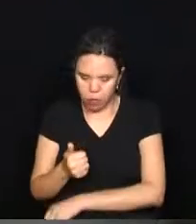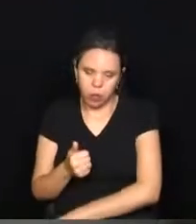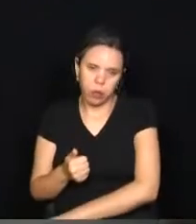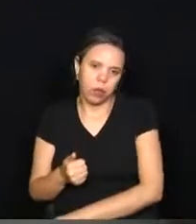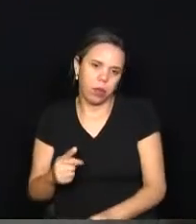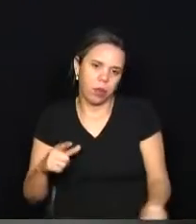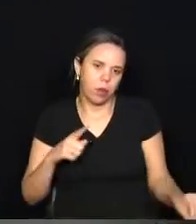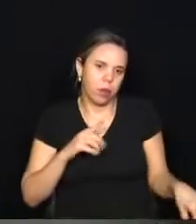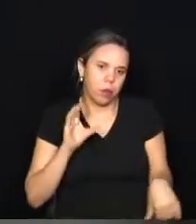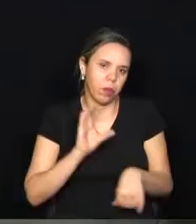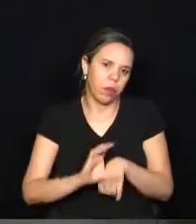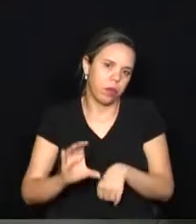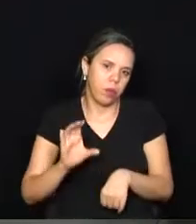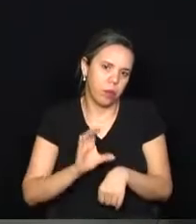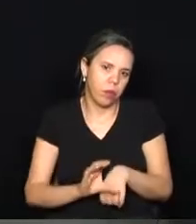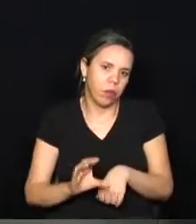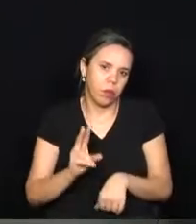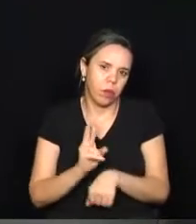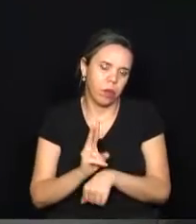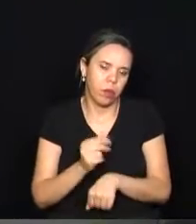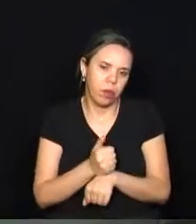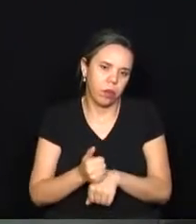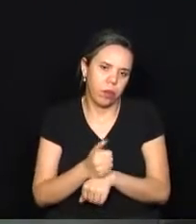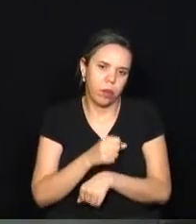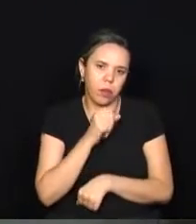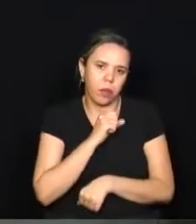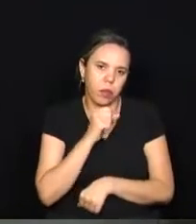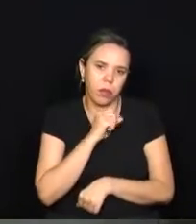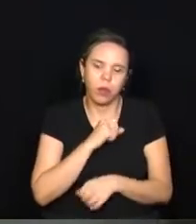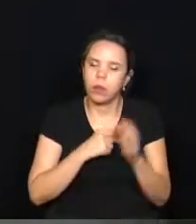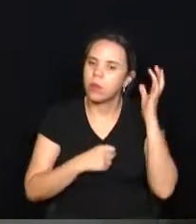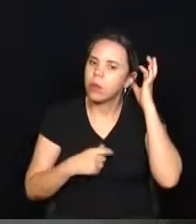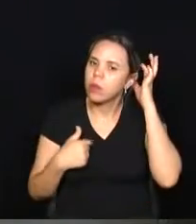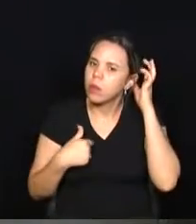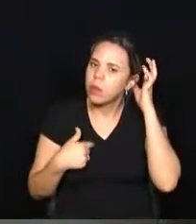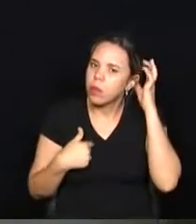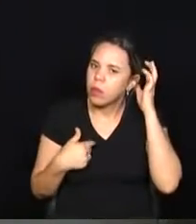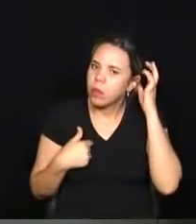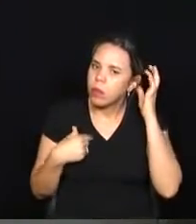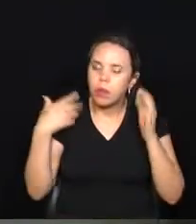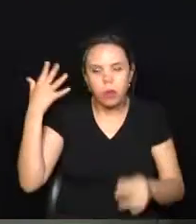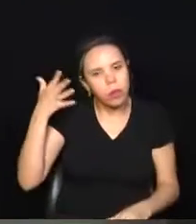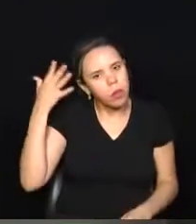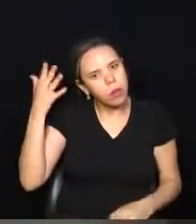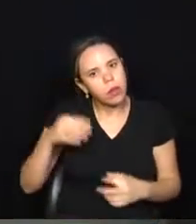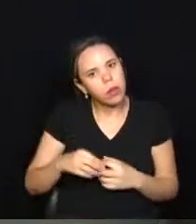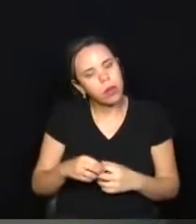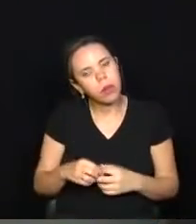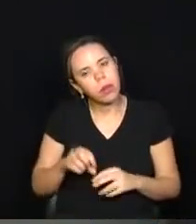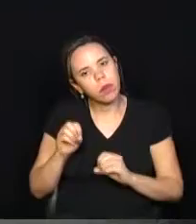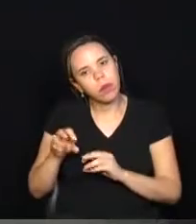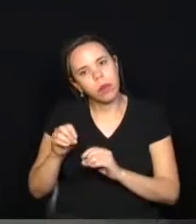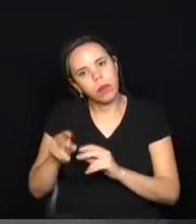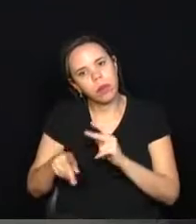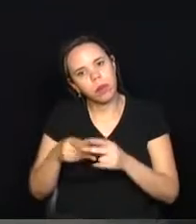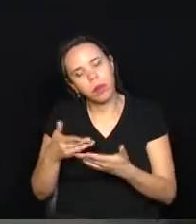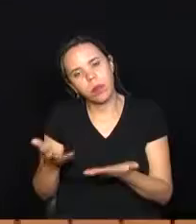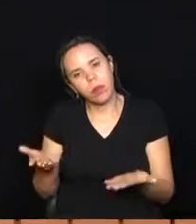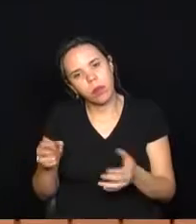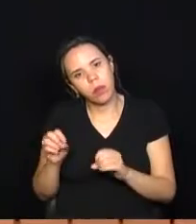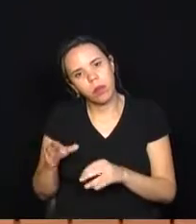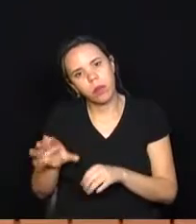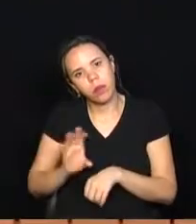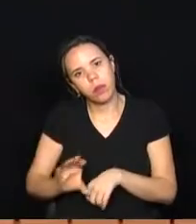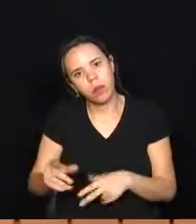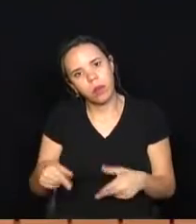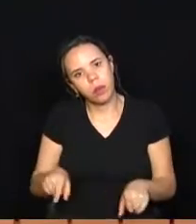os cursos para cuidadores de idosos. Então, eu sou palestrante para eles, eu ministro